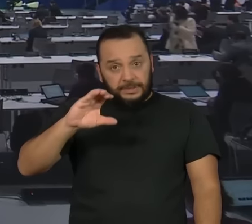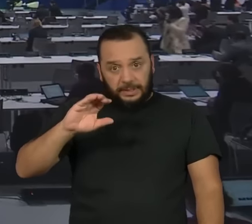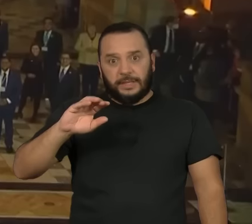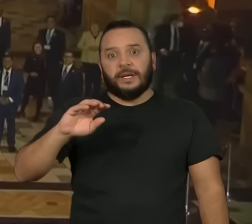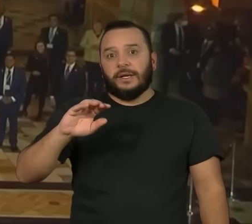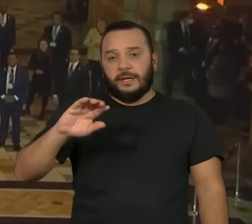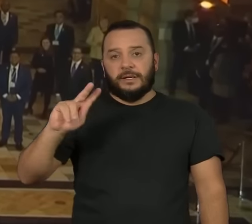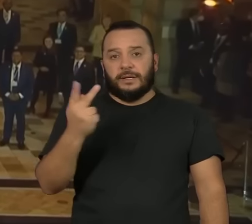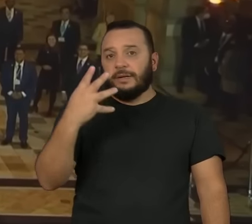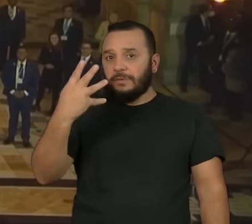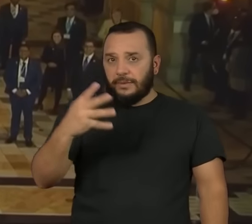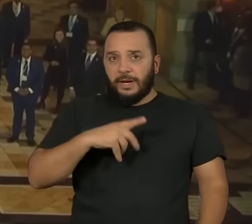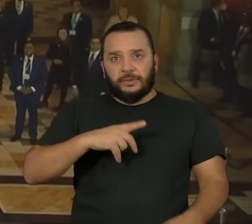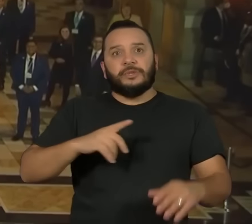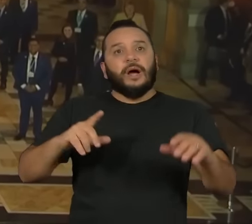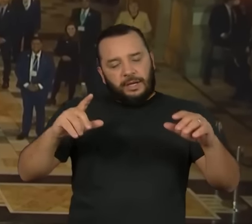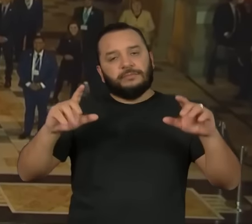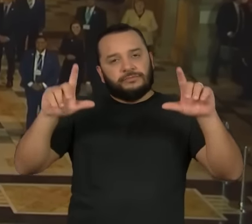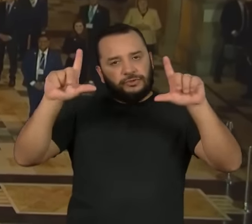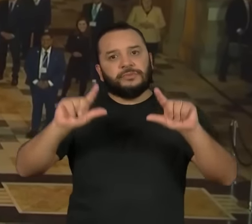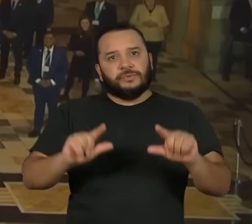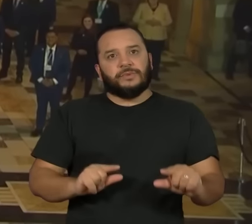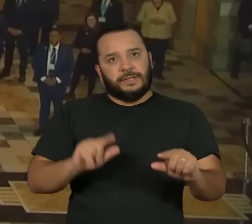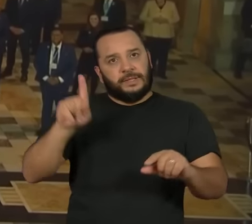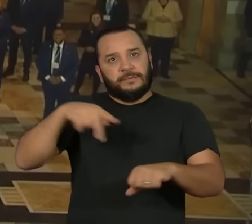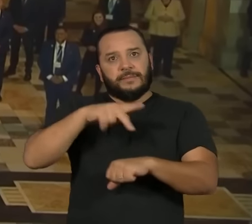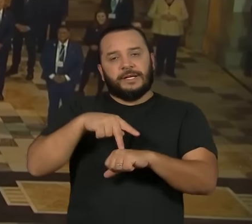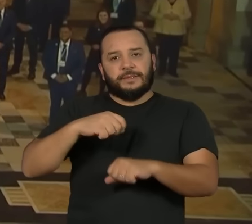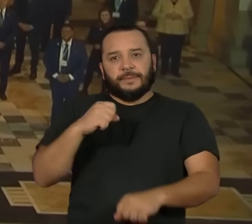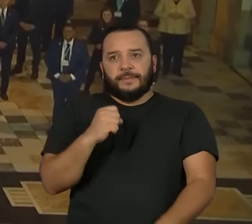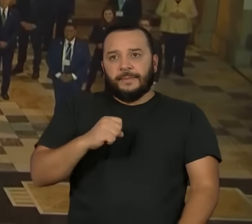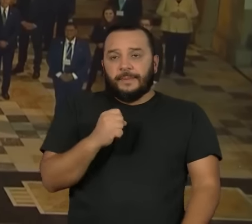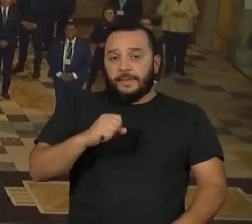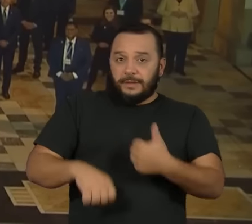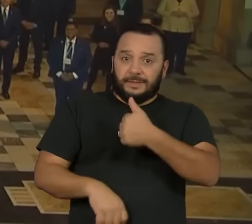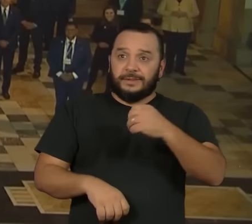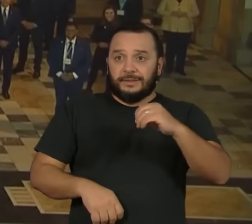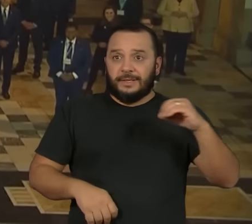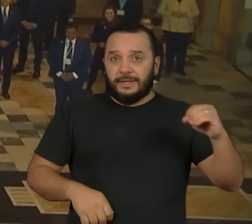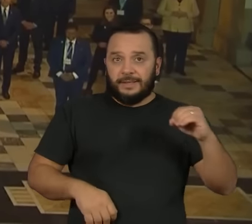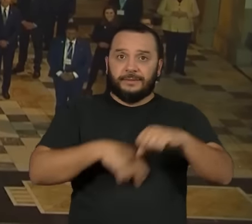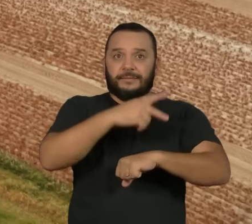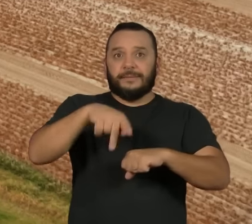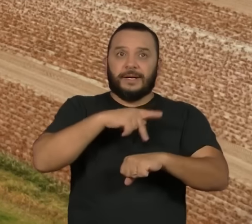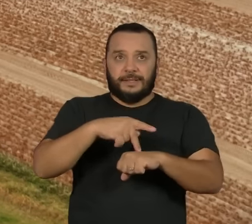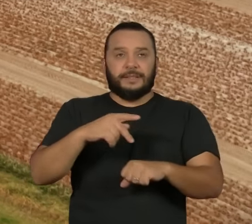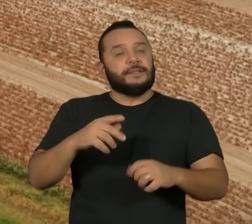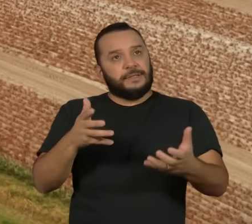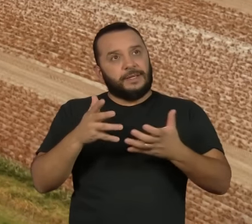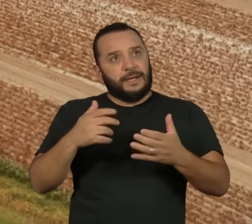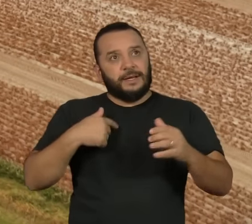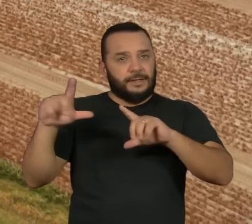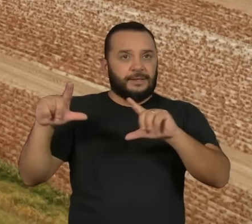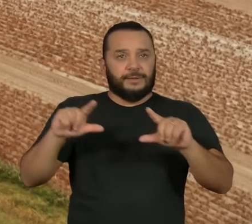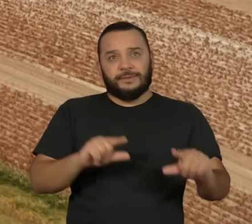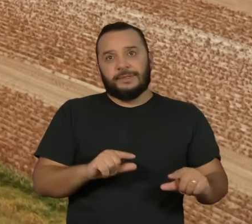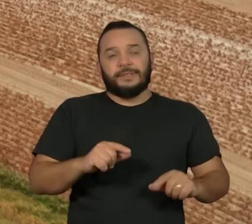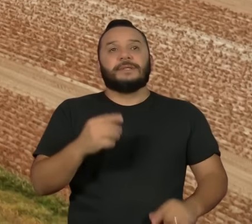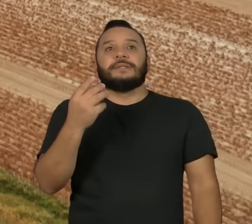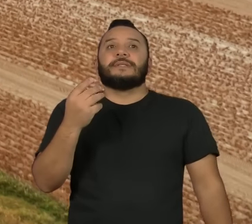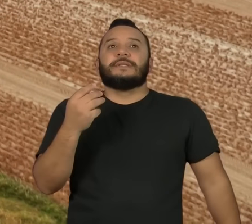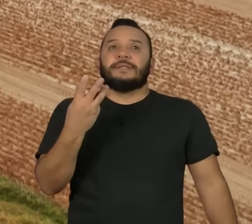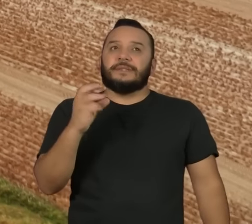Escócia. No documento, mais de 100 países se comprometeram a reduzir conjuntamente 30% das emissões